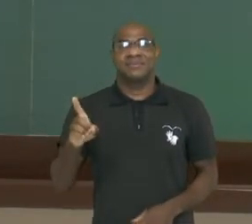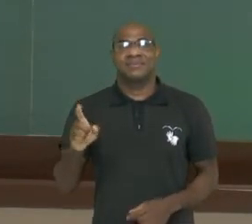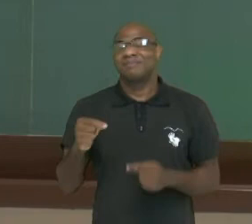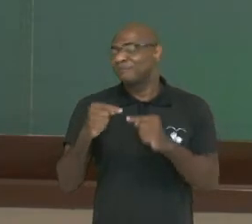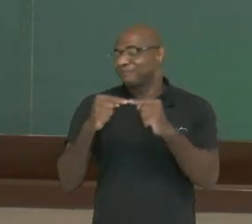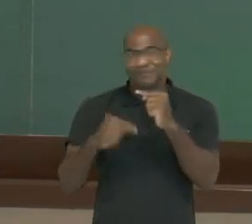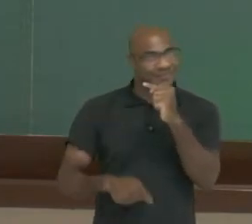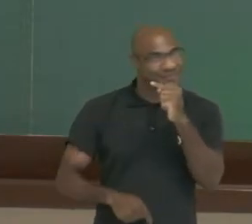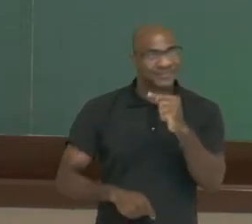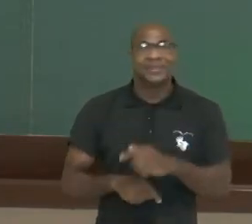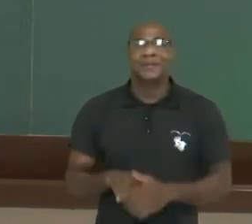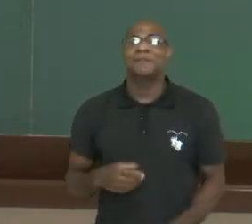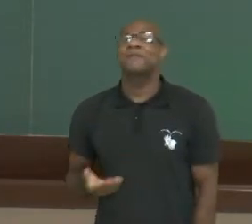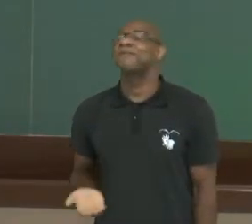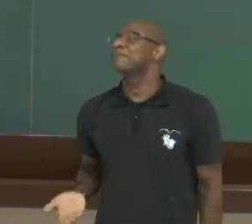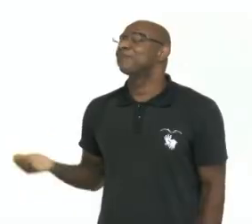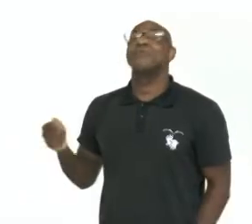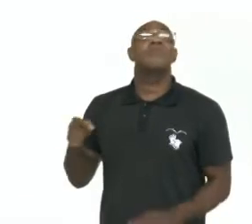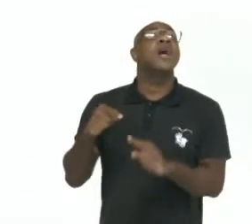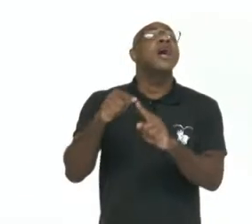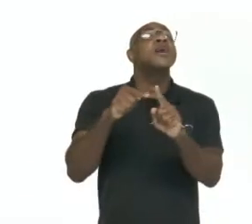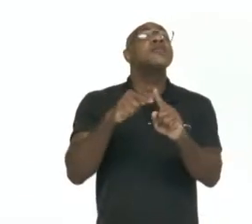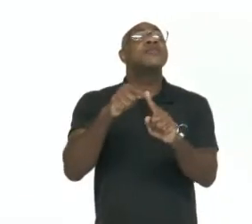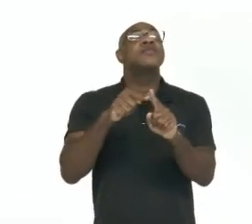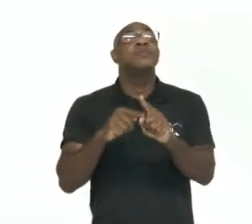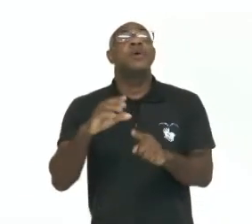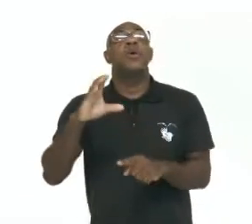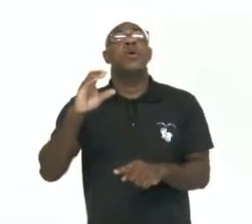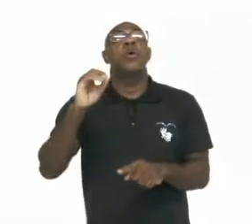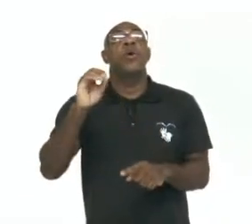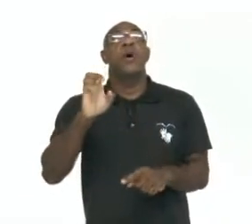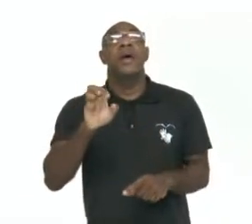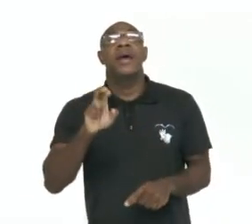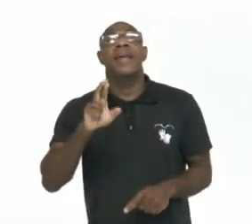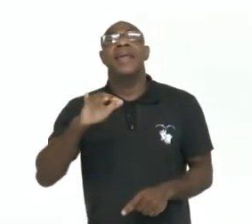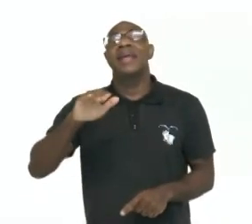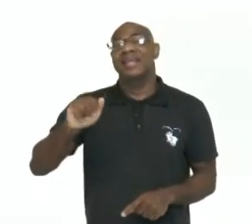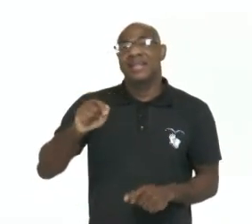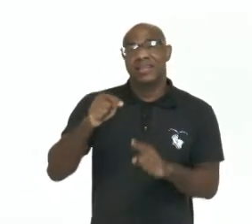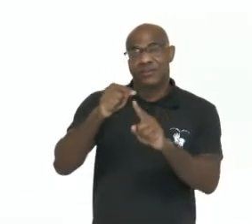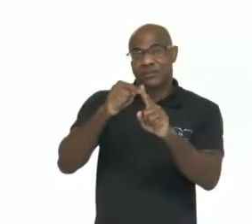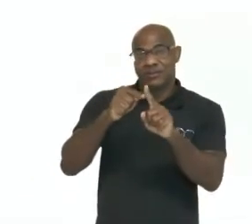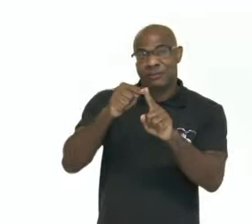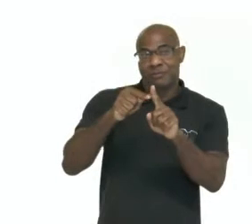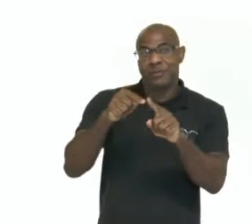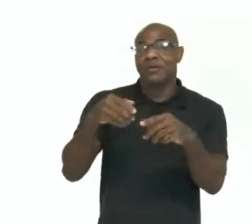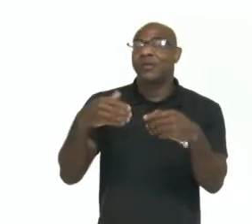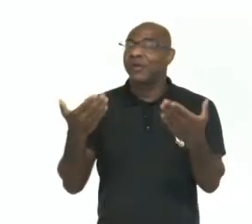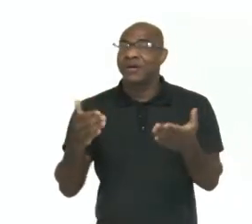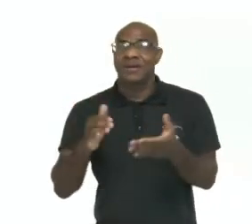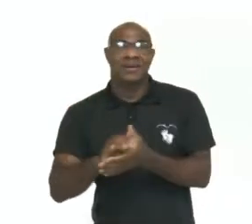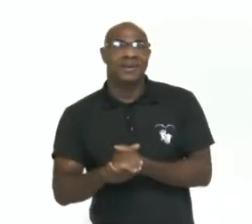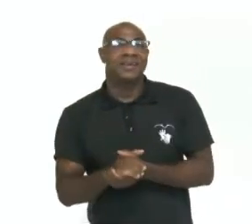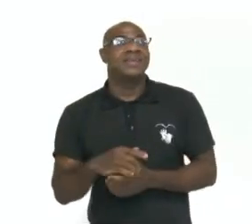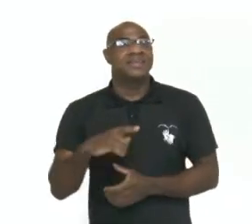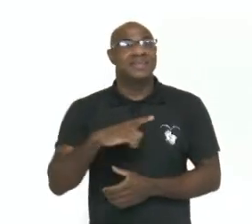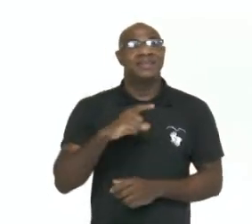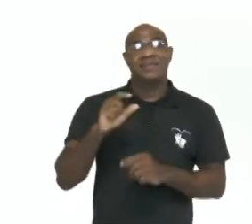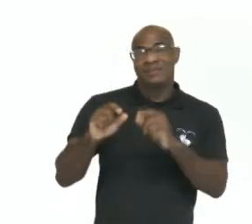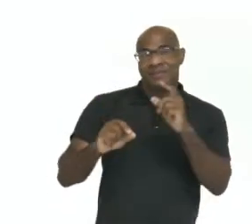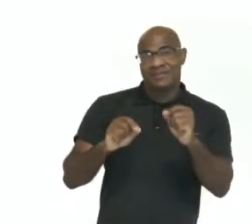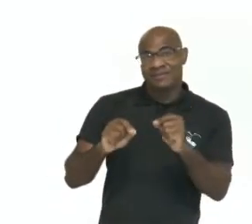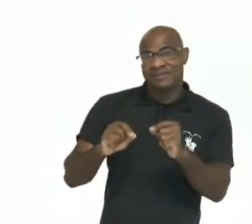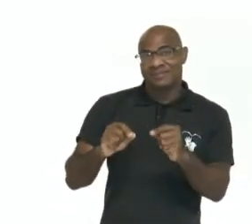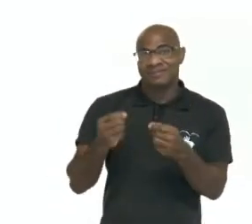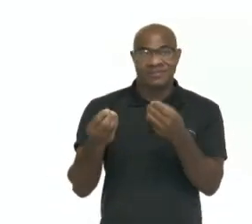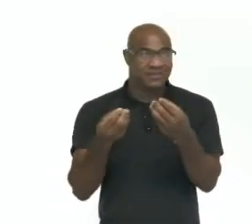placa. Tipos de coerência, vamos ver lá então. Existem alguns tipos de coerência, Existem vários recursos para estabelecermos a